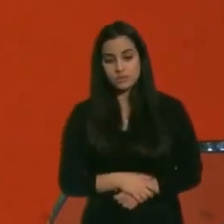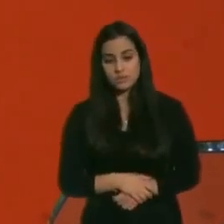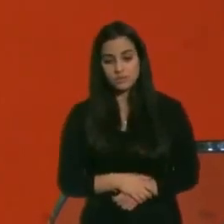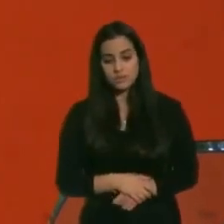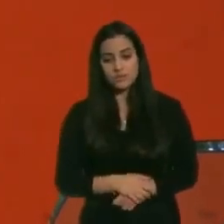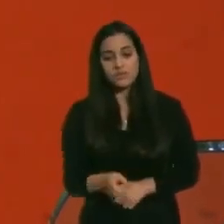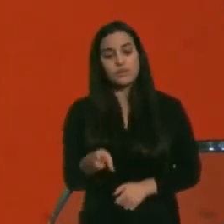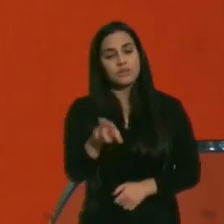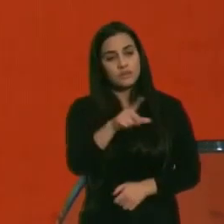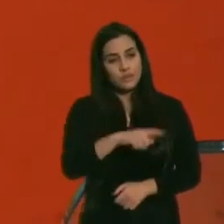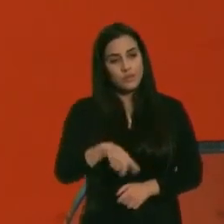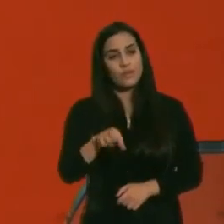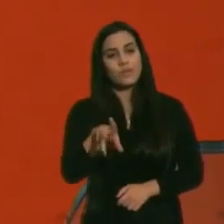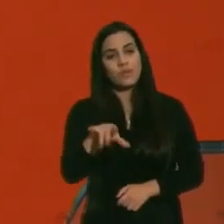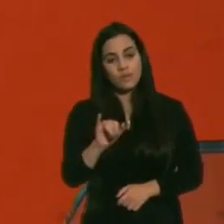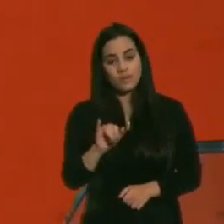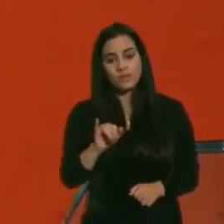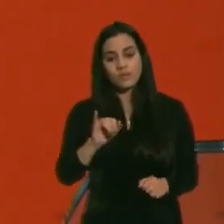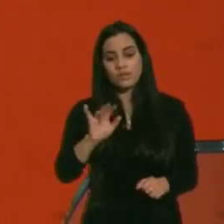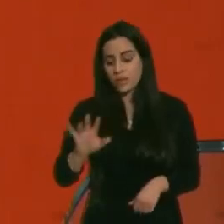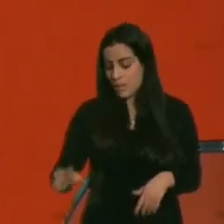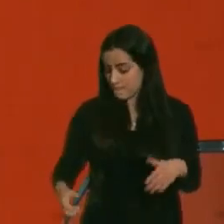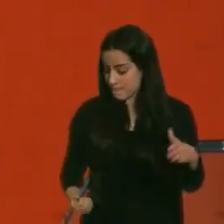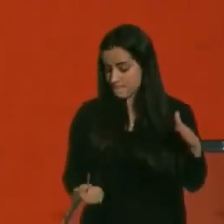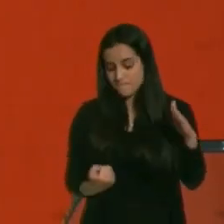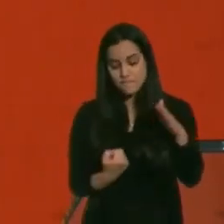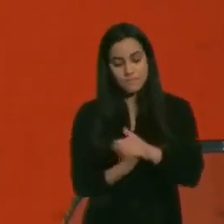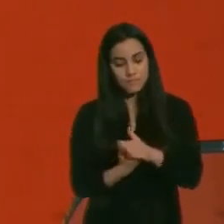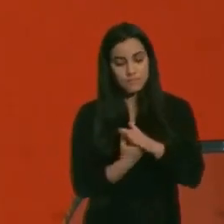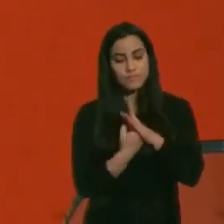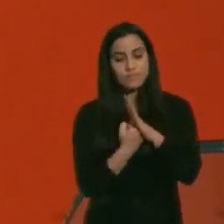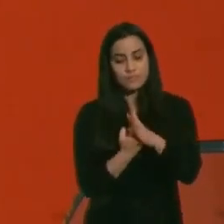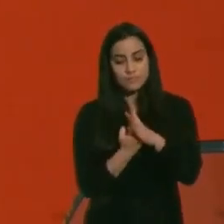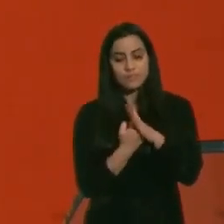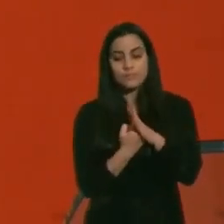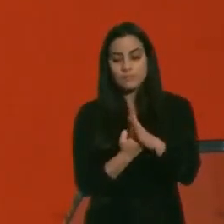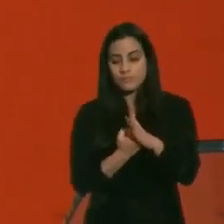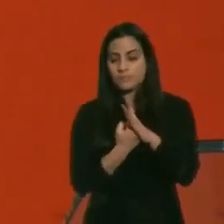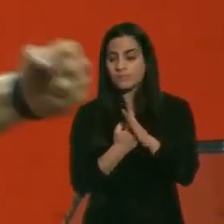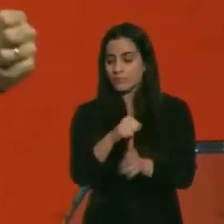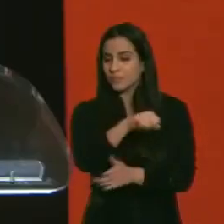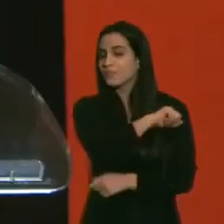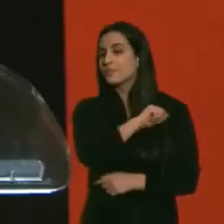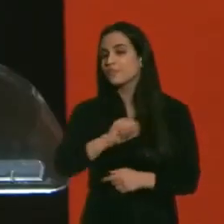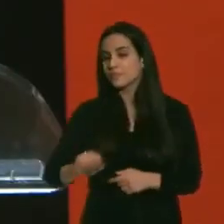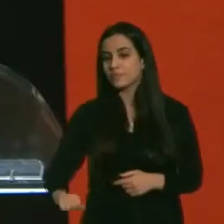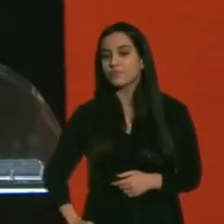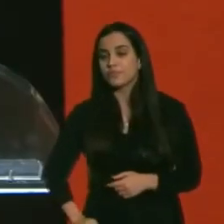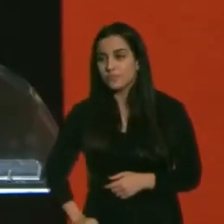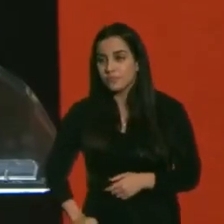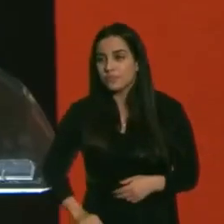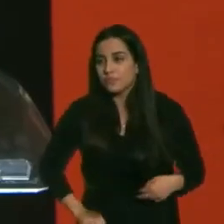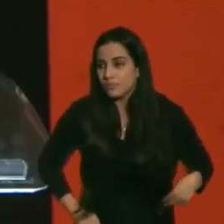você vai estar farto e saciado no Senhor.